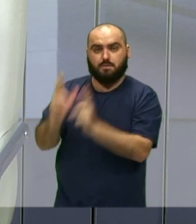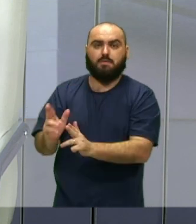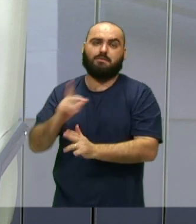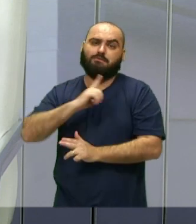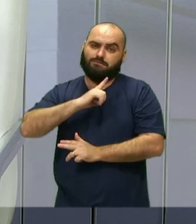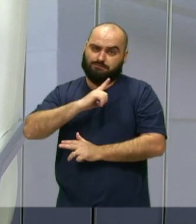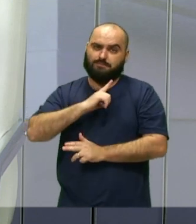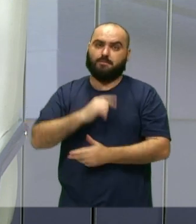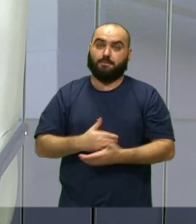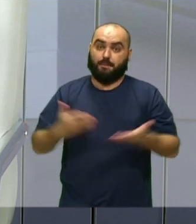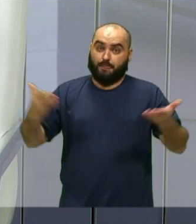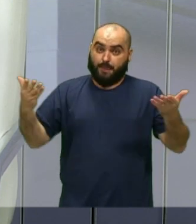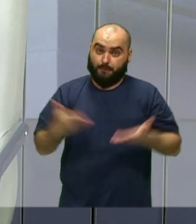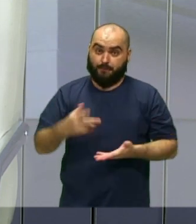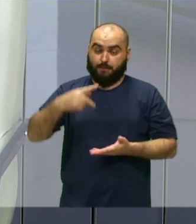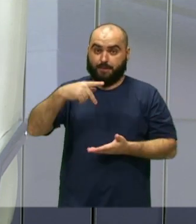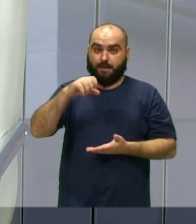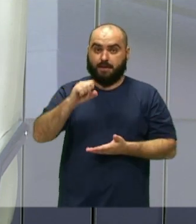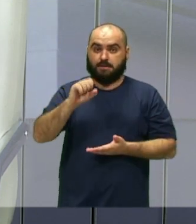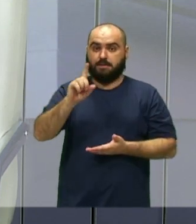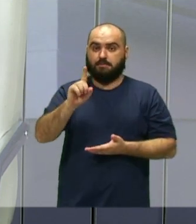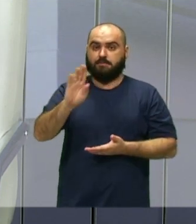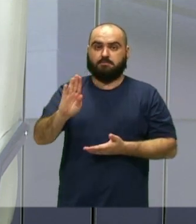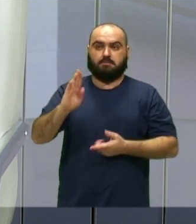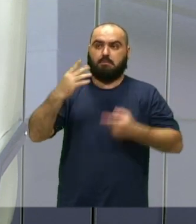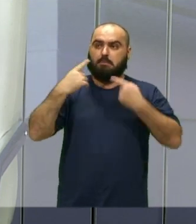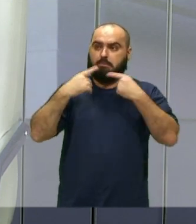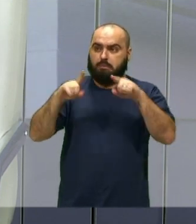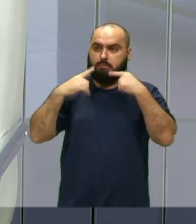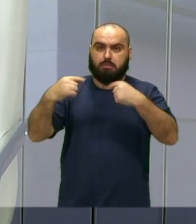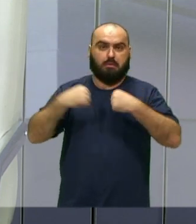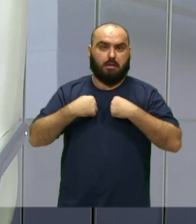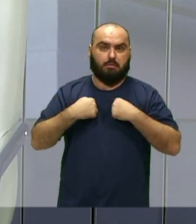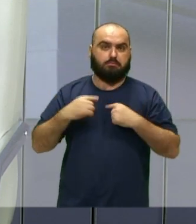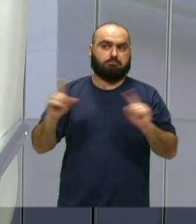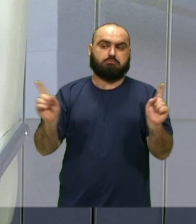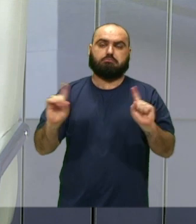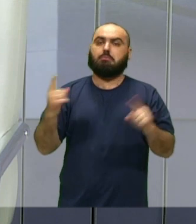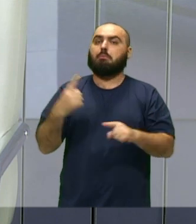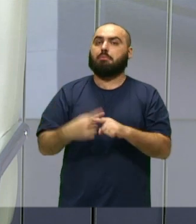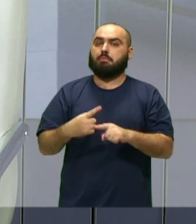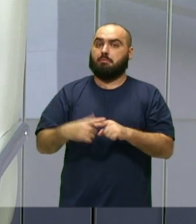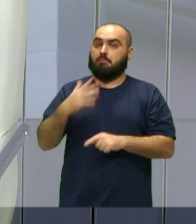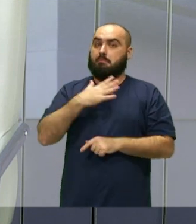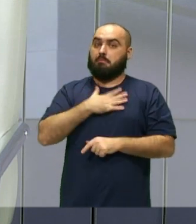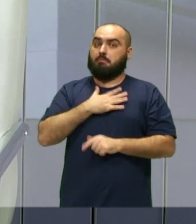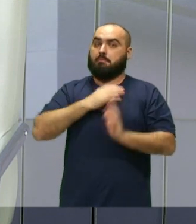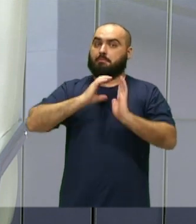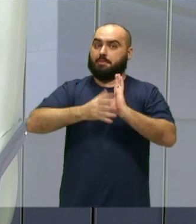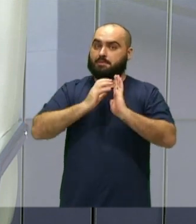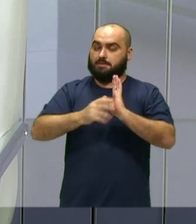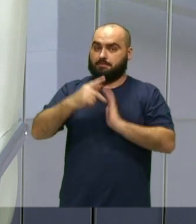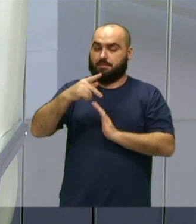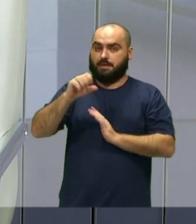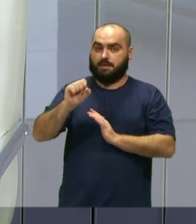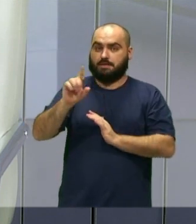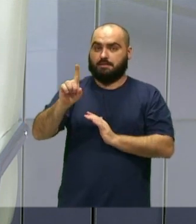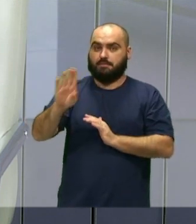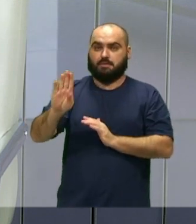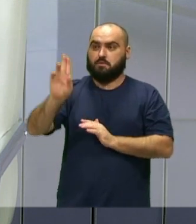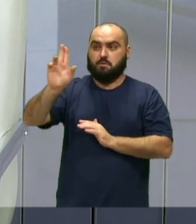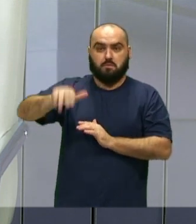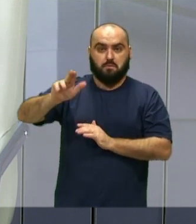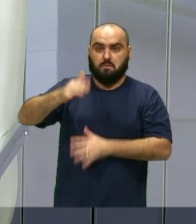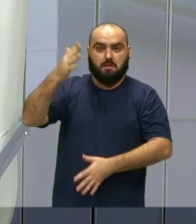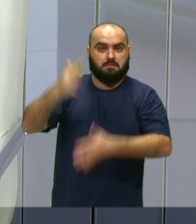Então, hoje, no PSDB, eu não tenho o que reclamar, porque neste partido, que é o PSDB, ele nunca me atrapalhou